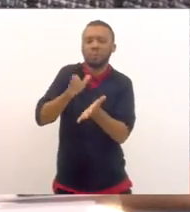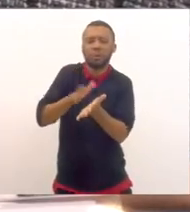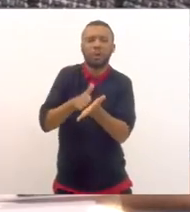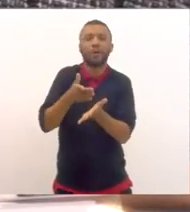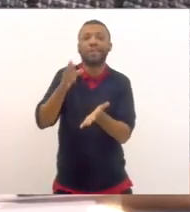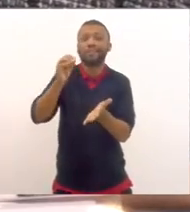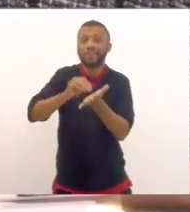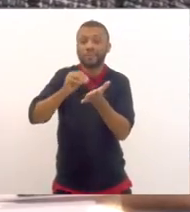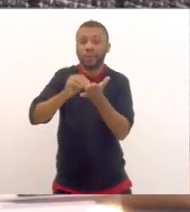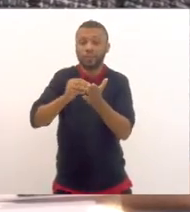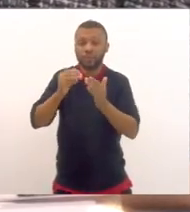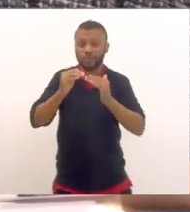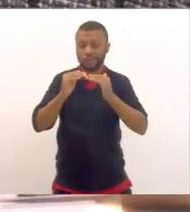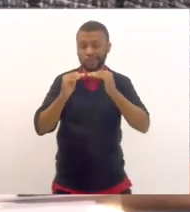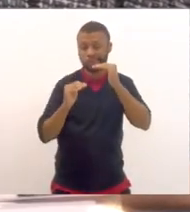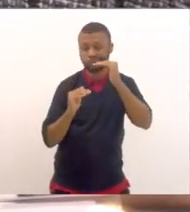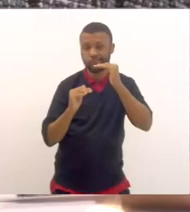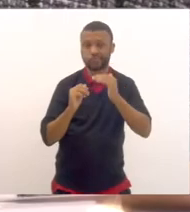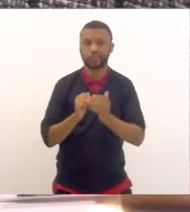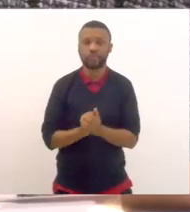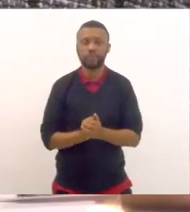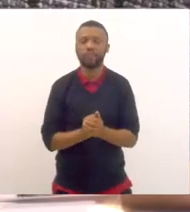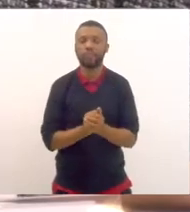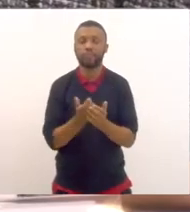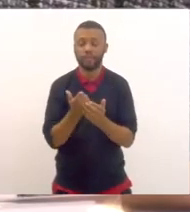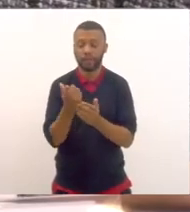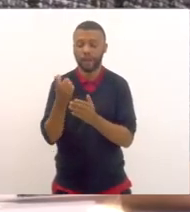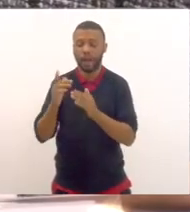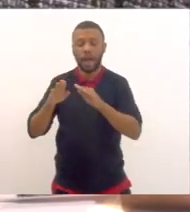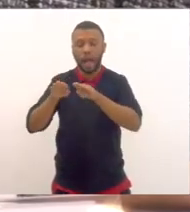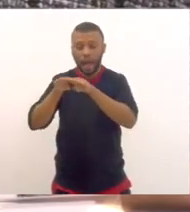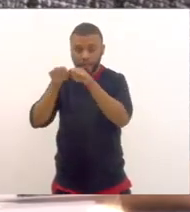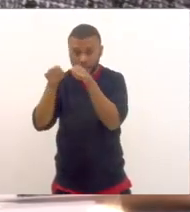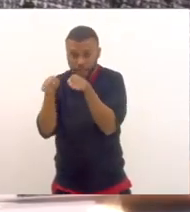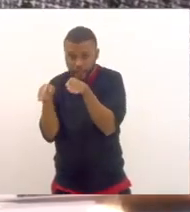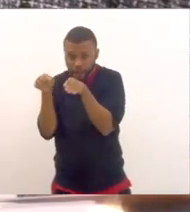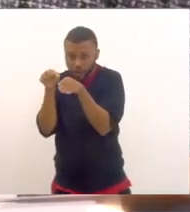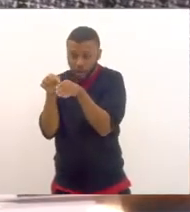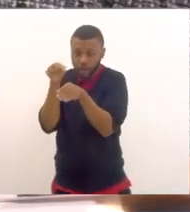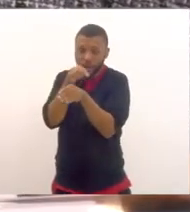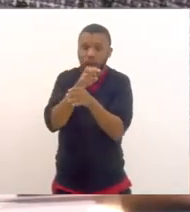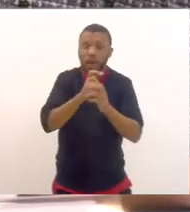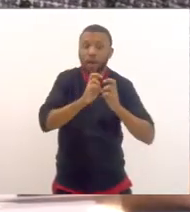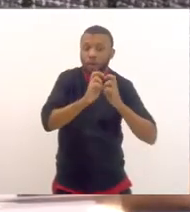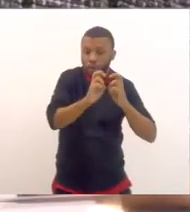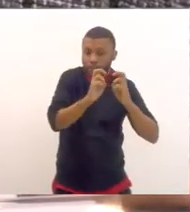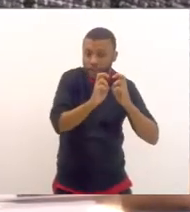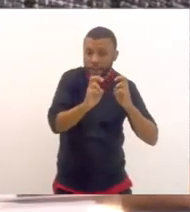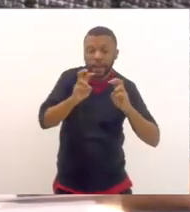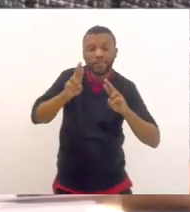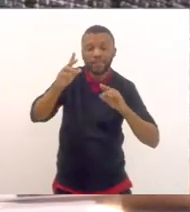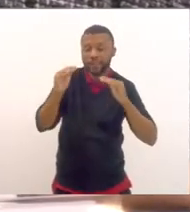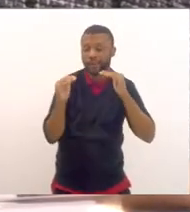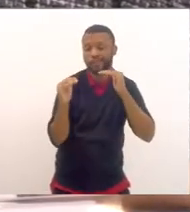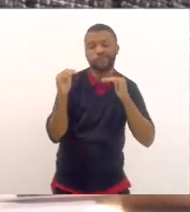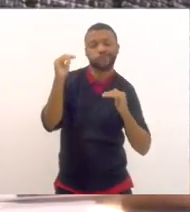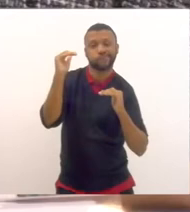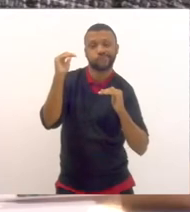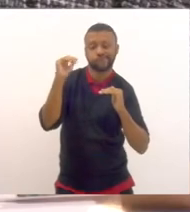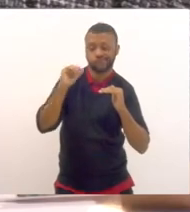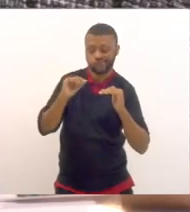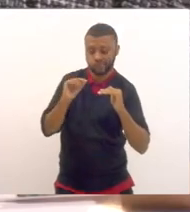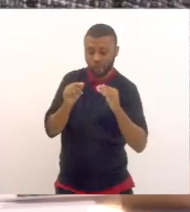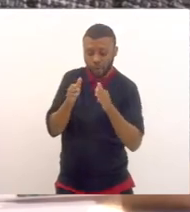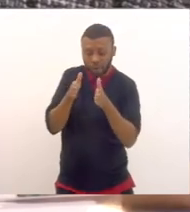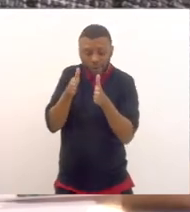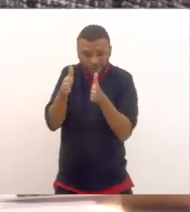desnível entre Estações e a diferença entre a plataforma de vão